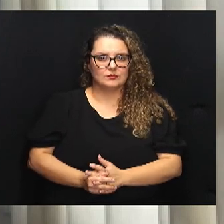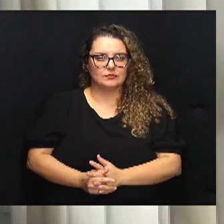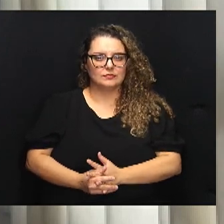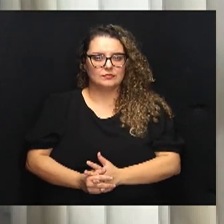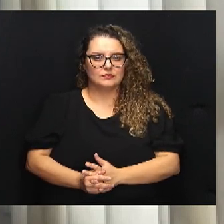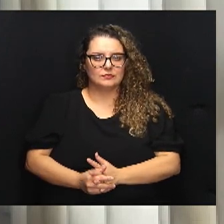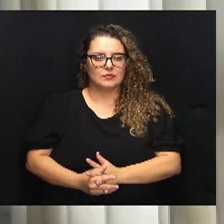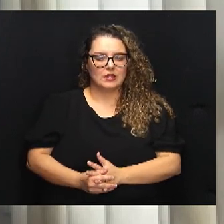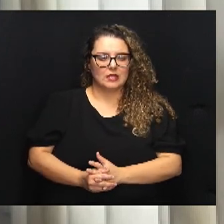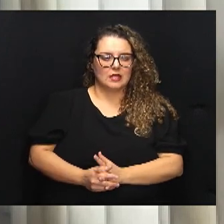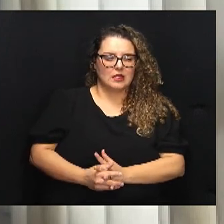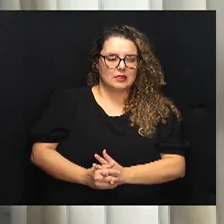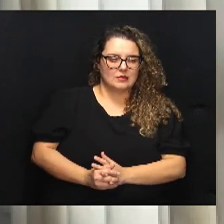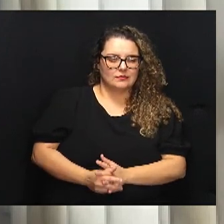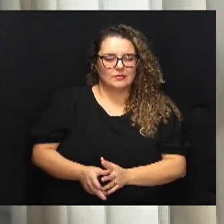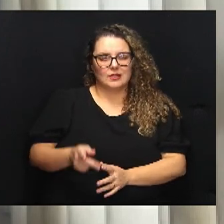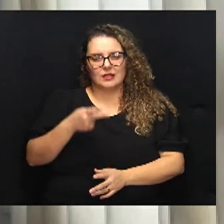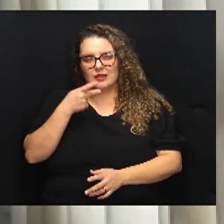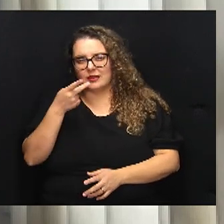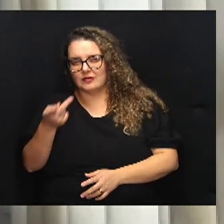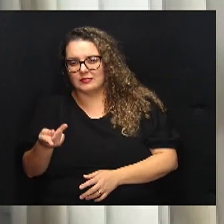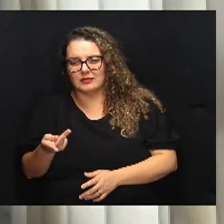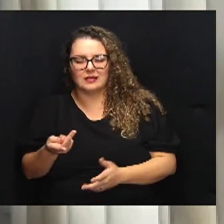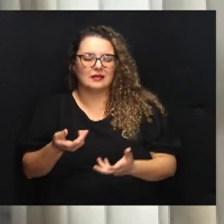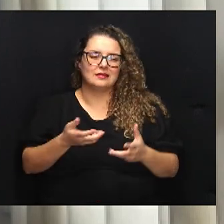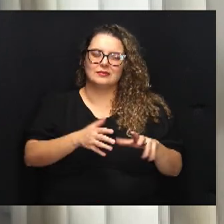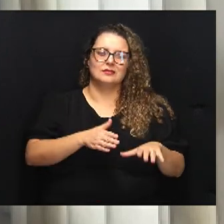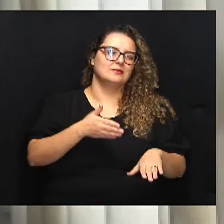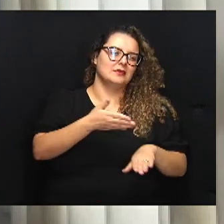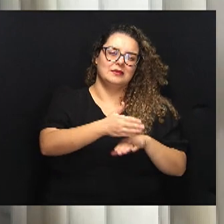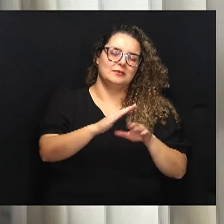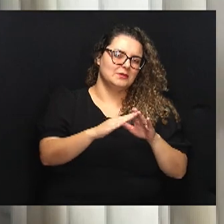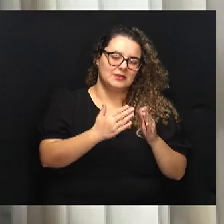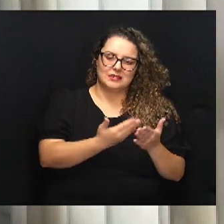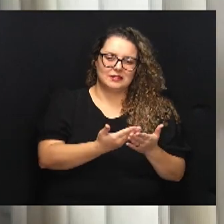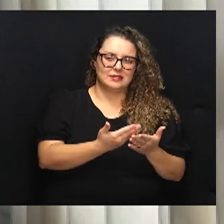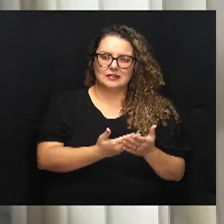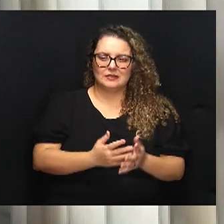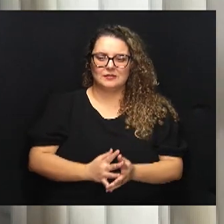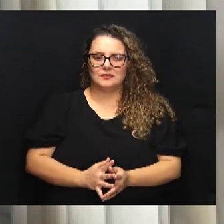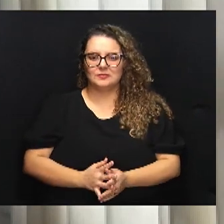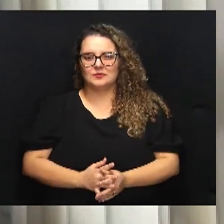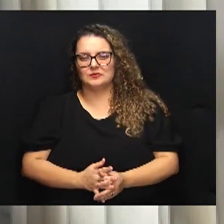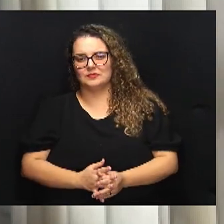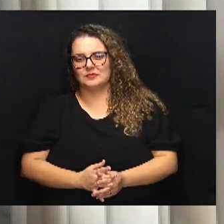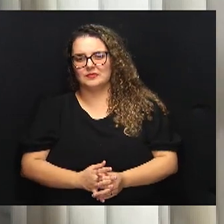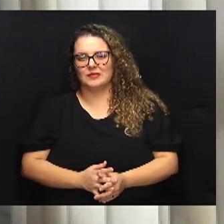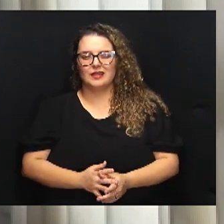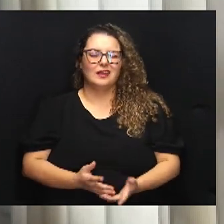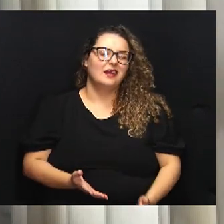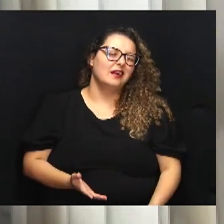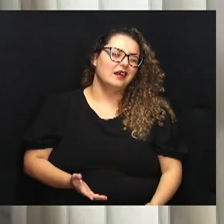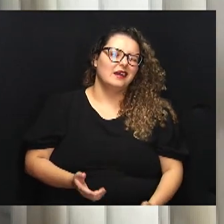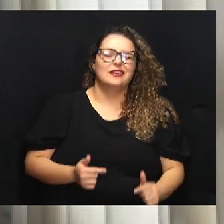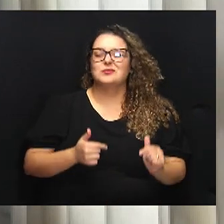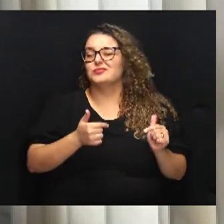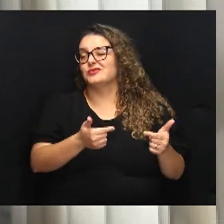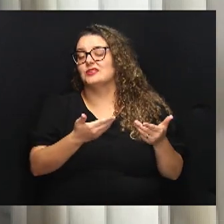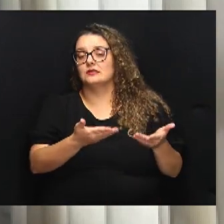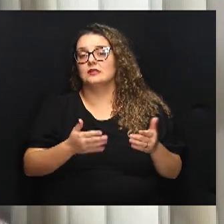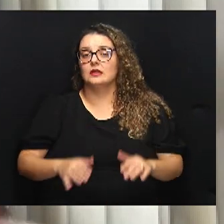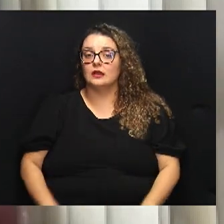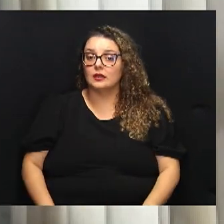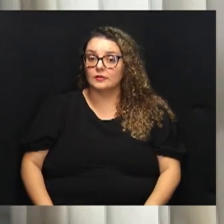a verbalizar, ou falando, não quero ir para a aula, está acontecendo alguma coisa muito chata lá, e ele